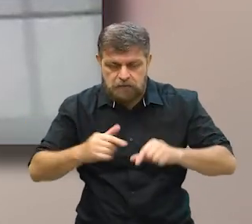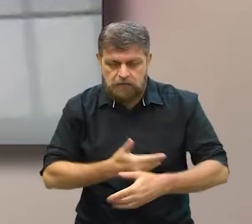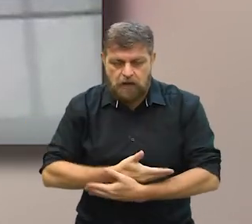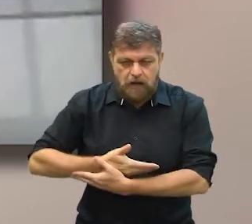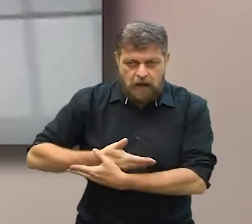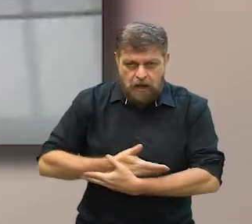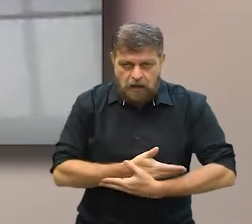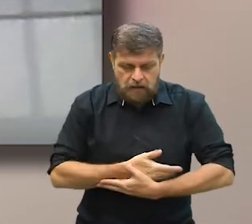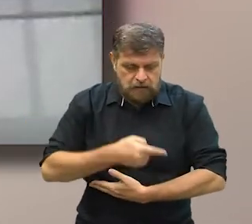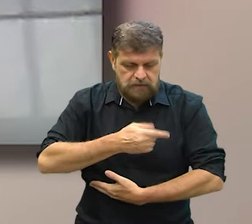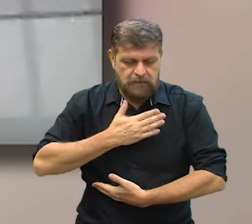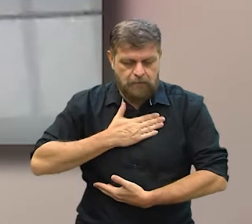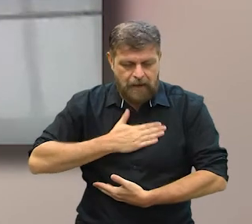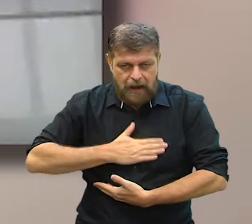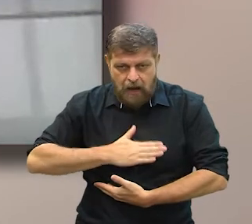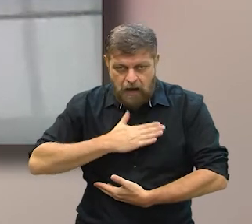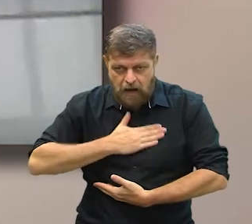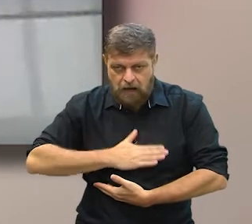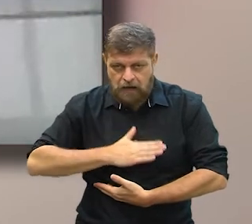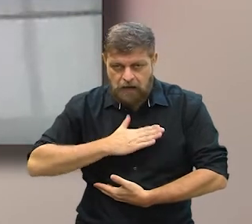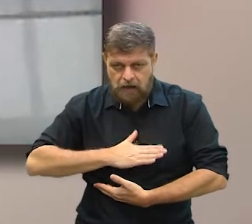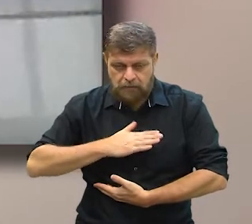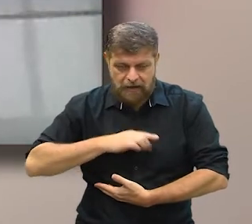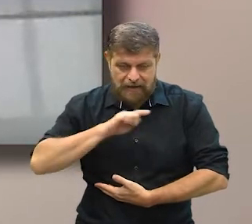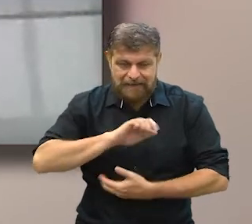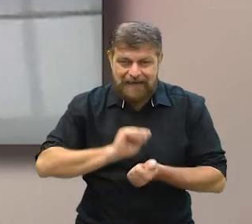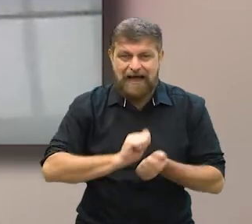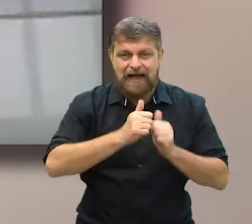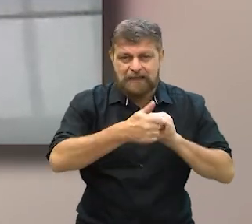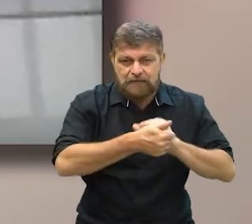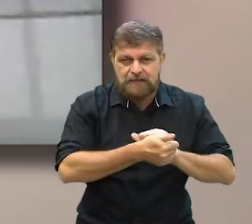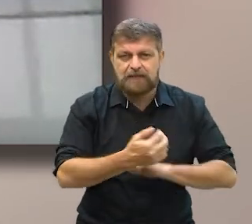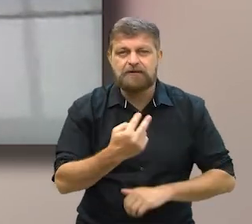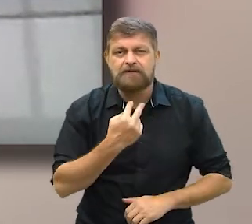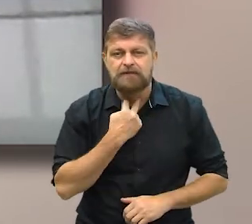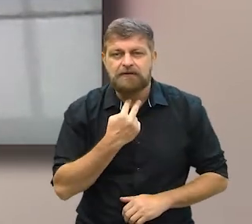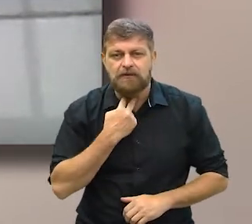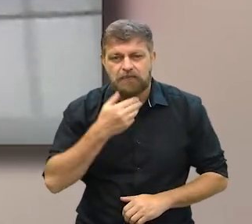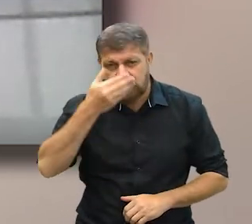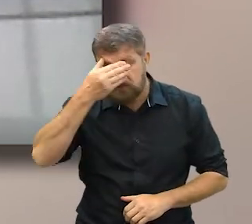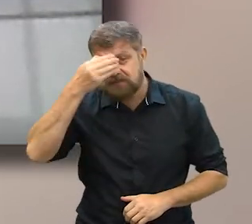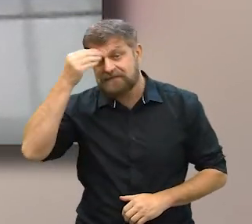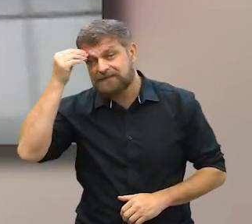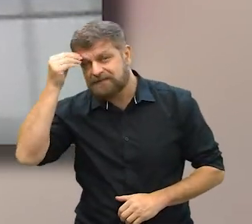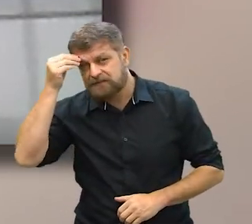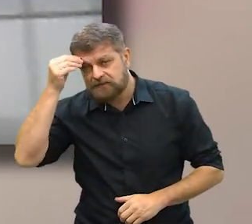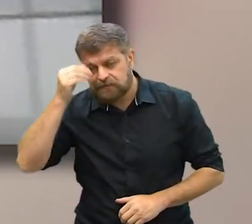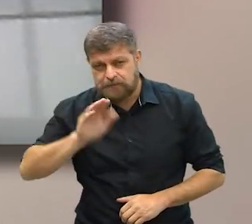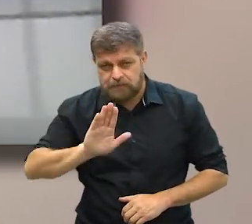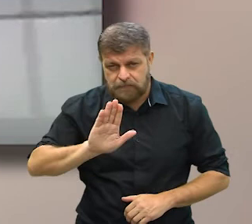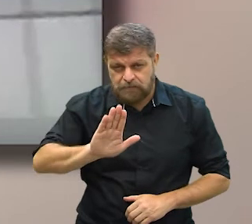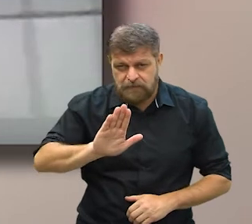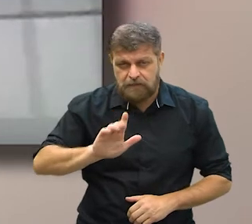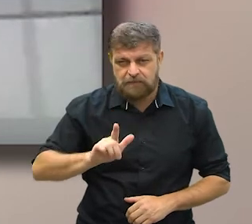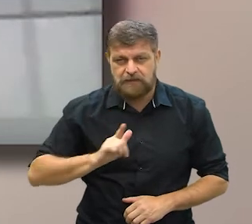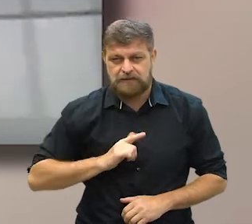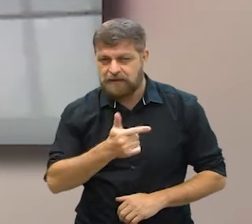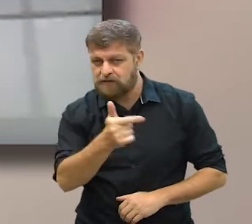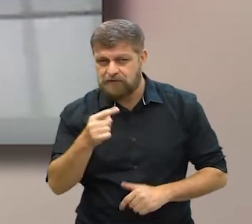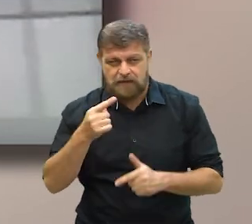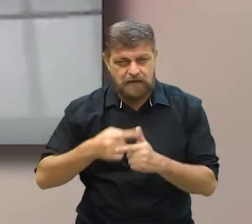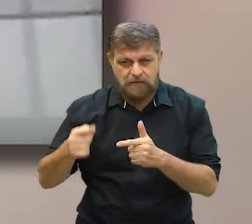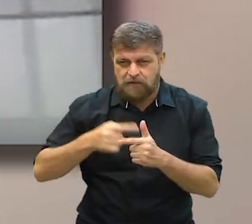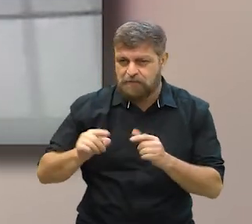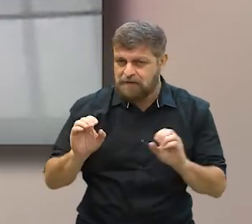diminuir os gases, né? Para dar um remedinho, para a criança sugar, porque sugar calma, né? Os bebês estão na fase oral de Freud, a gente não pode